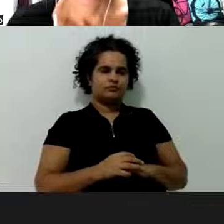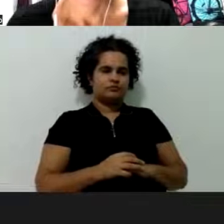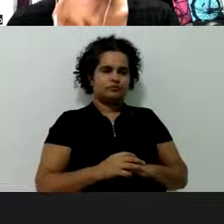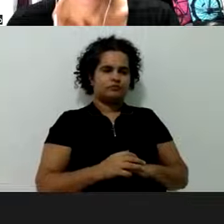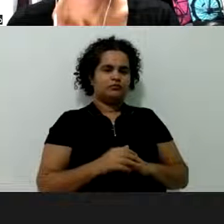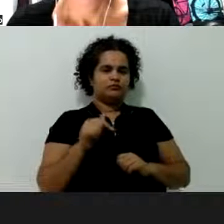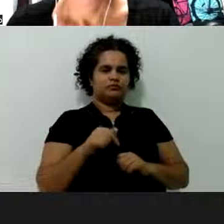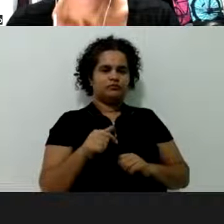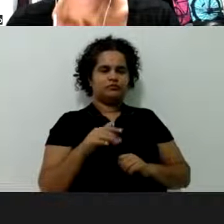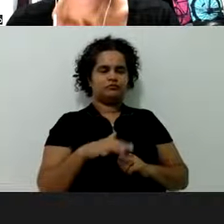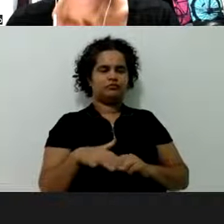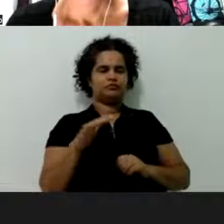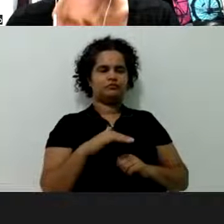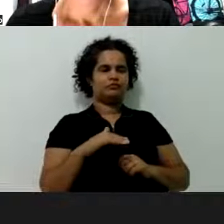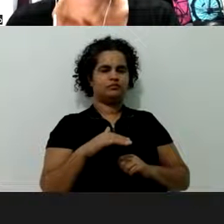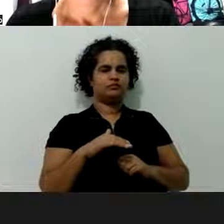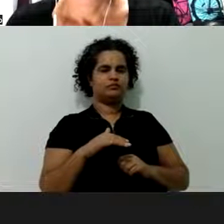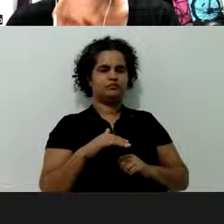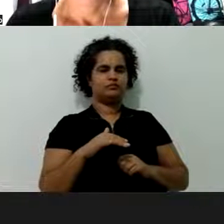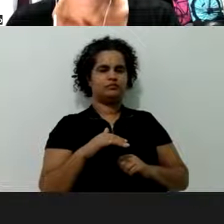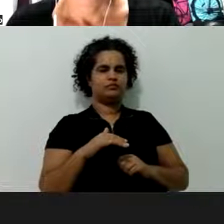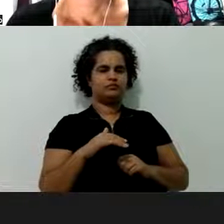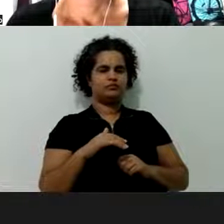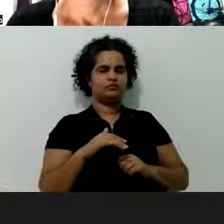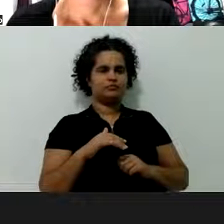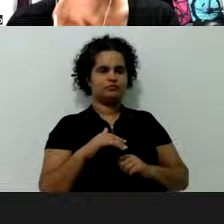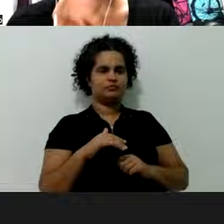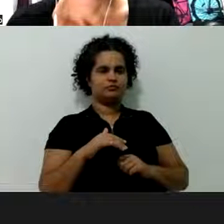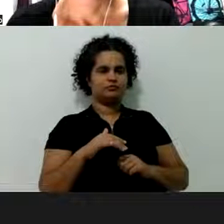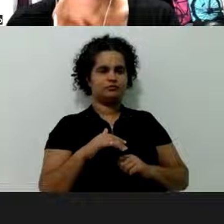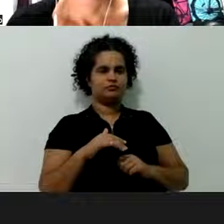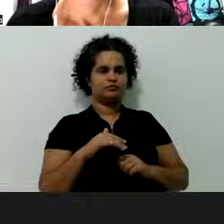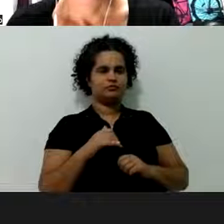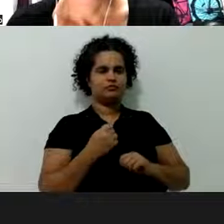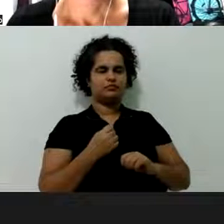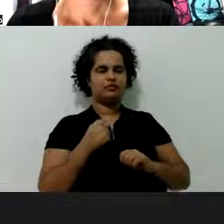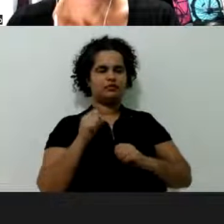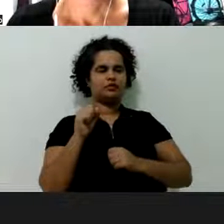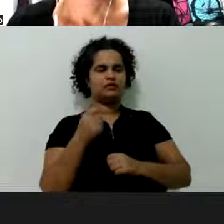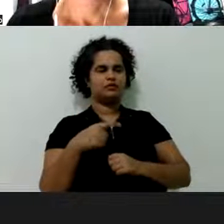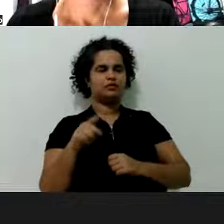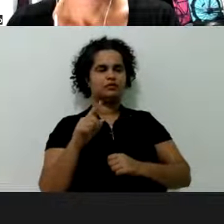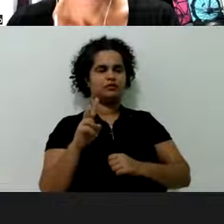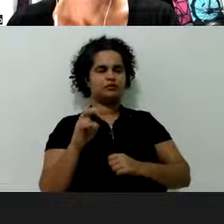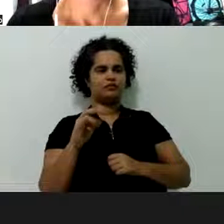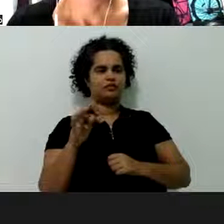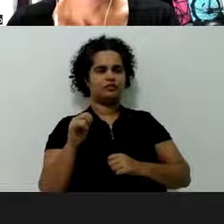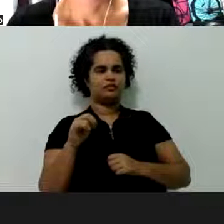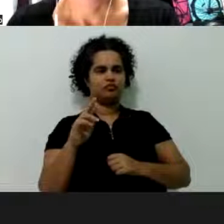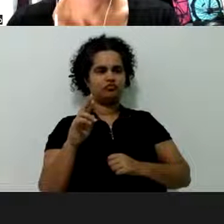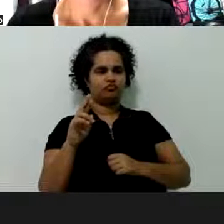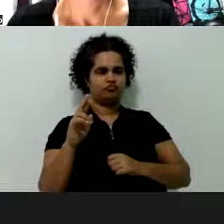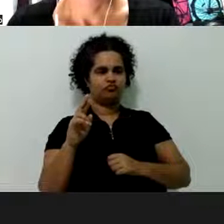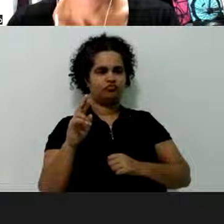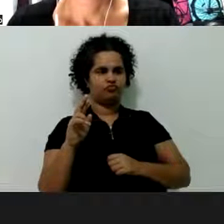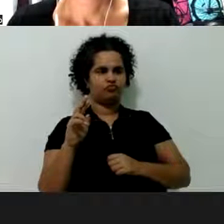região, mais em Santos, mas aos poucos já tem se disparado para Praia Grande, São Vicente, é o uso de parcels. E no